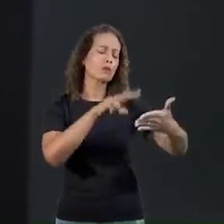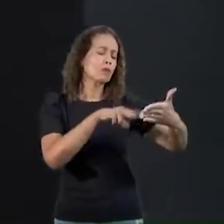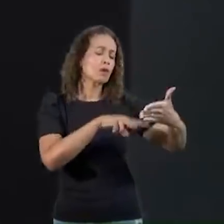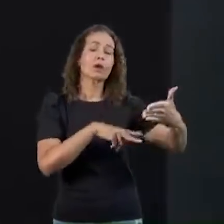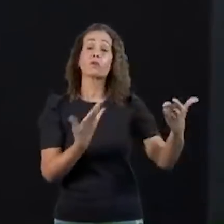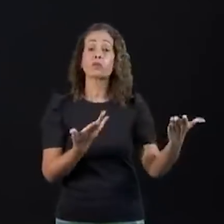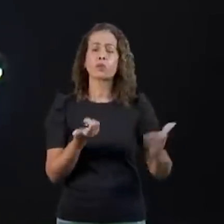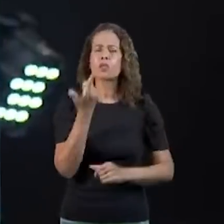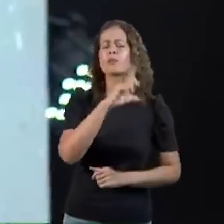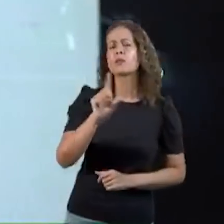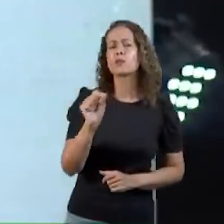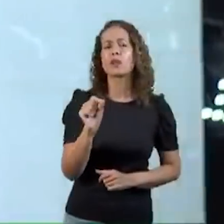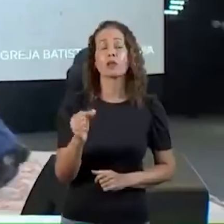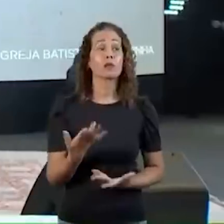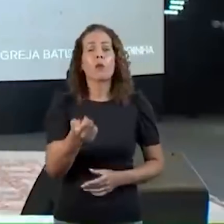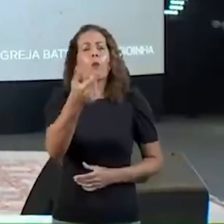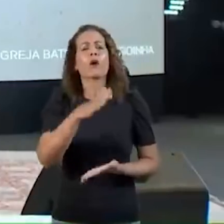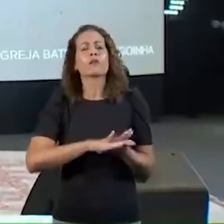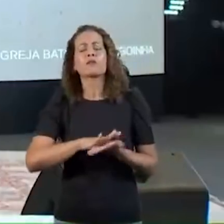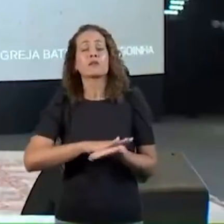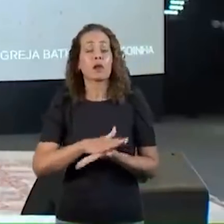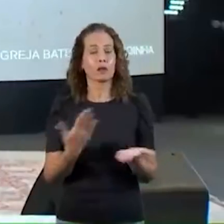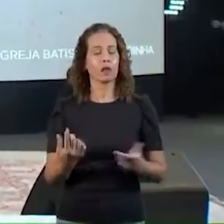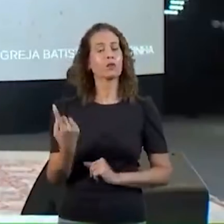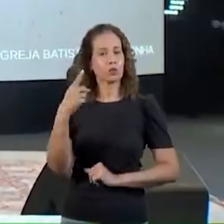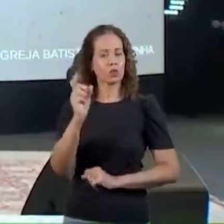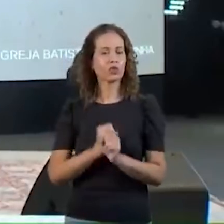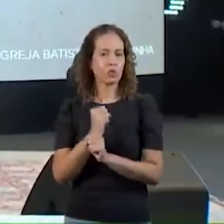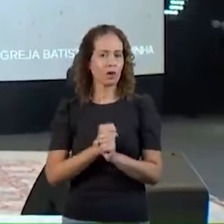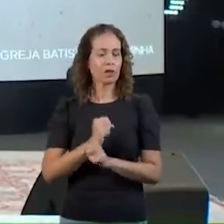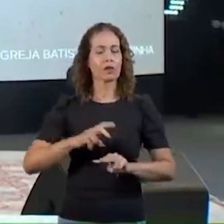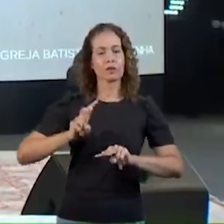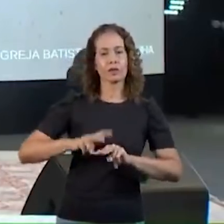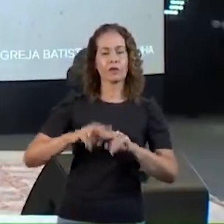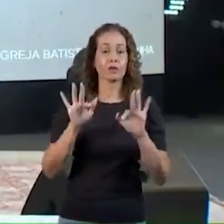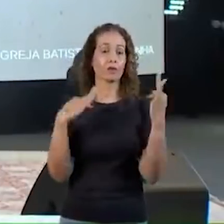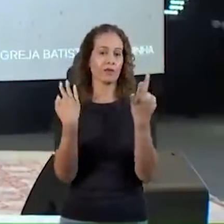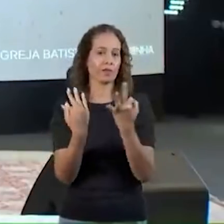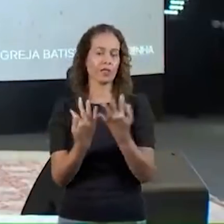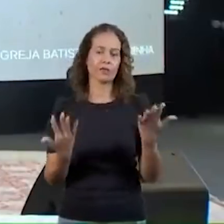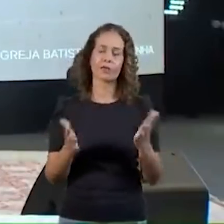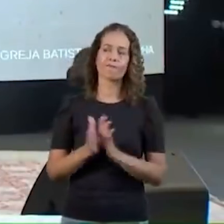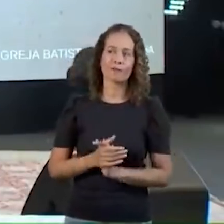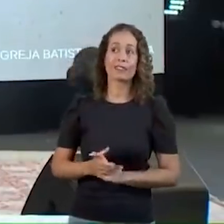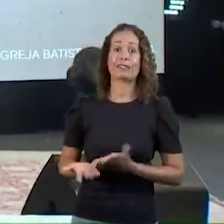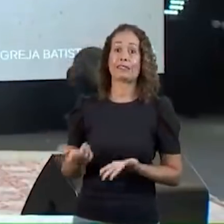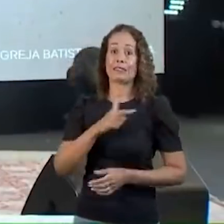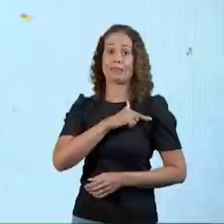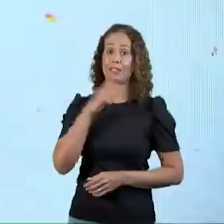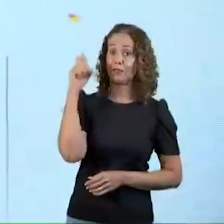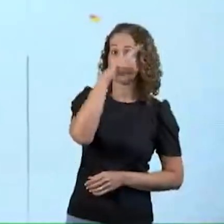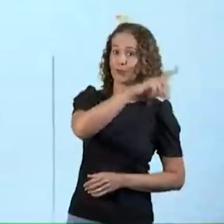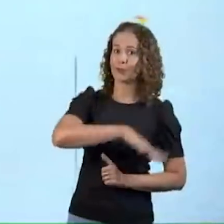que não cumpria nada. Então, nesse último ano, eu sentei com a família e falei assim: o negócio está feio. Vamos fazer